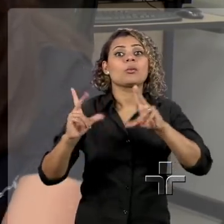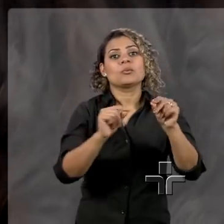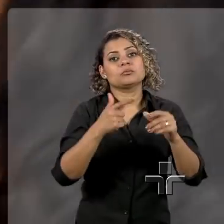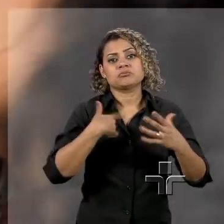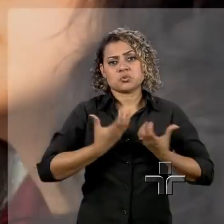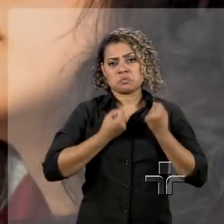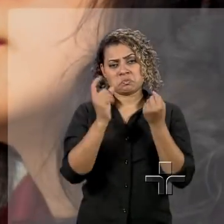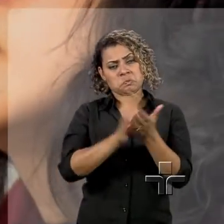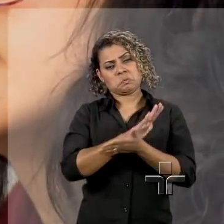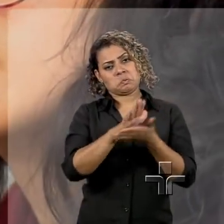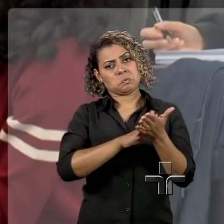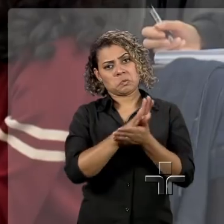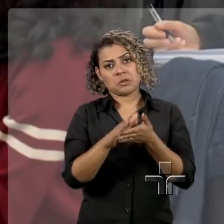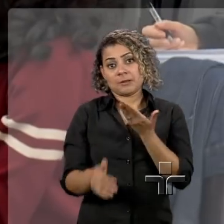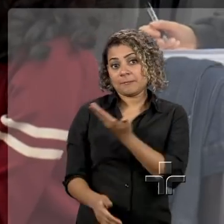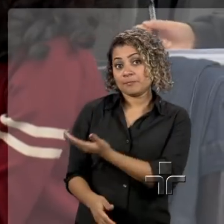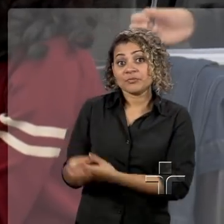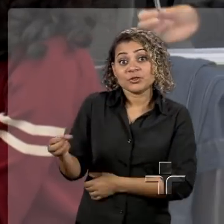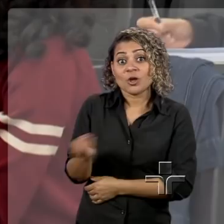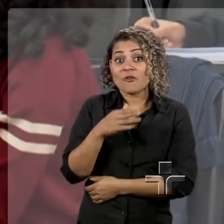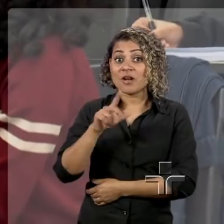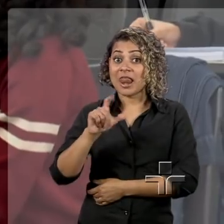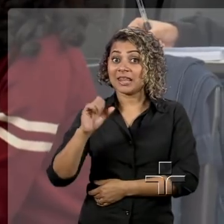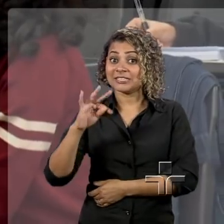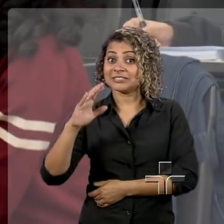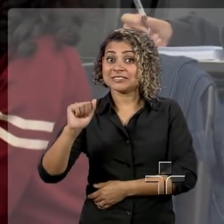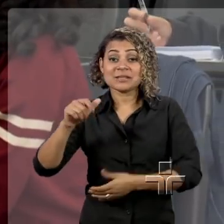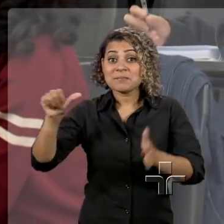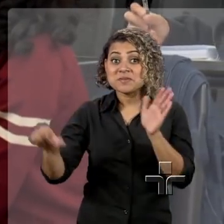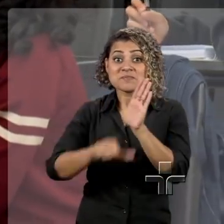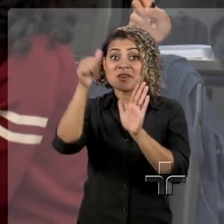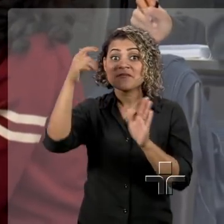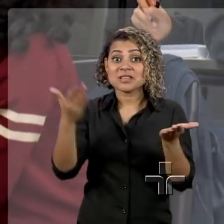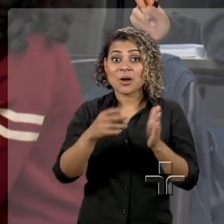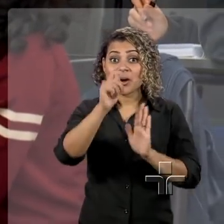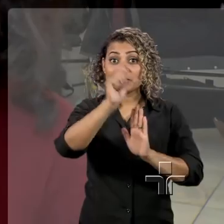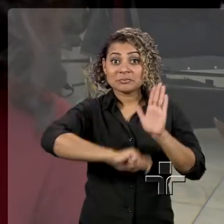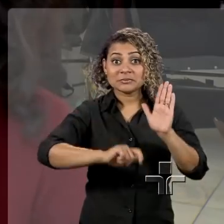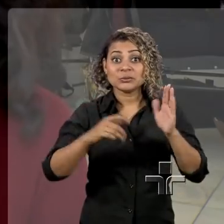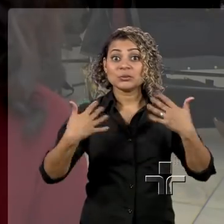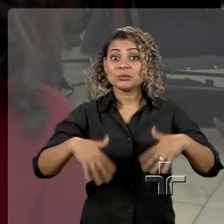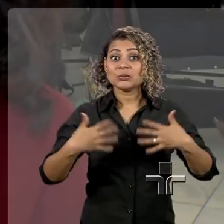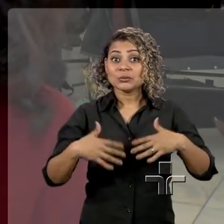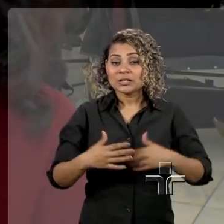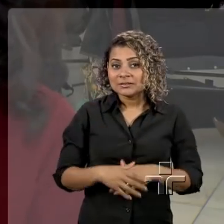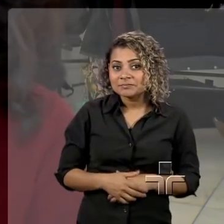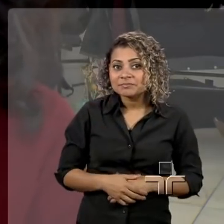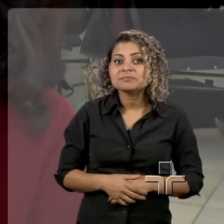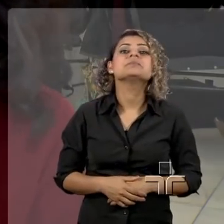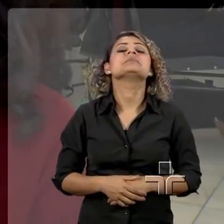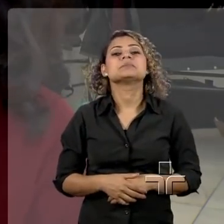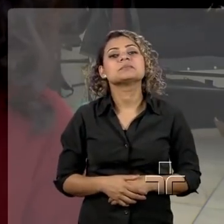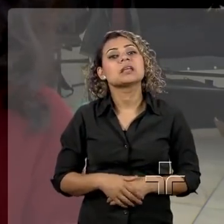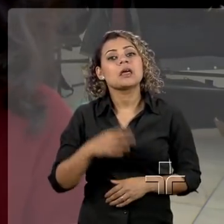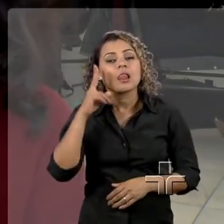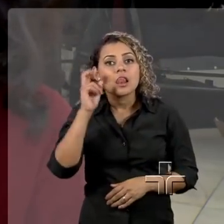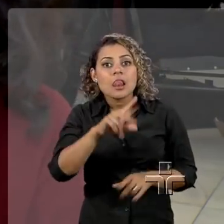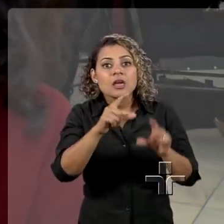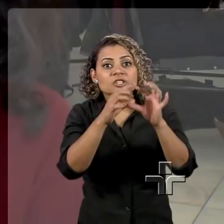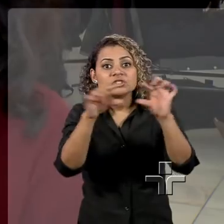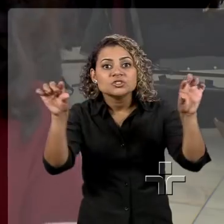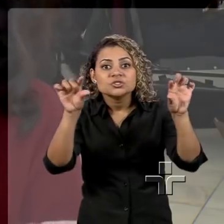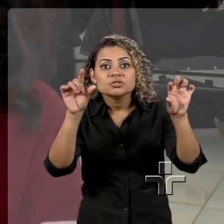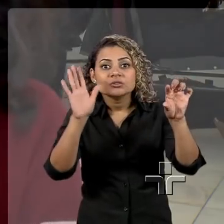surpresa. Veterana no Enem, a Letícia considerou a redação deste ano mais difícil. Logo que a gente lê o título, a